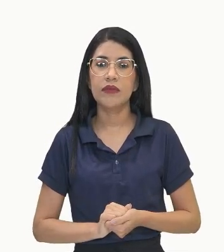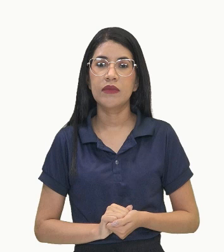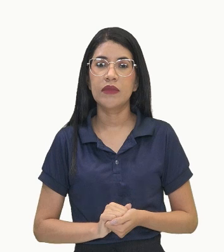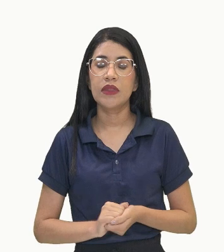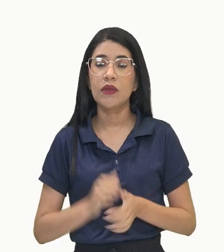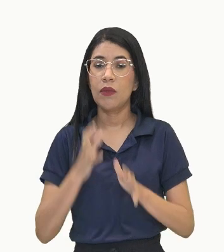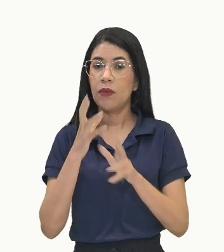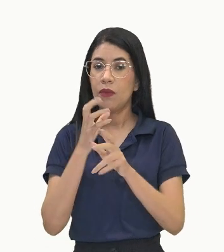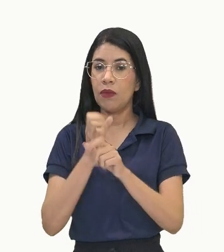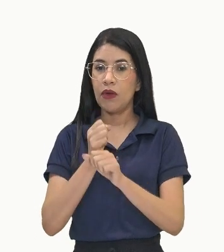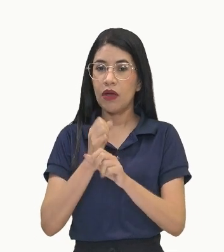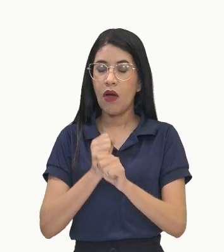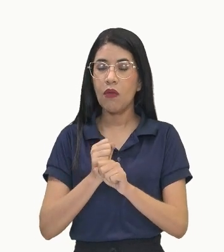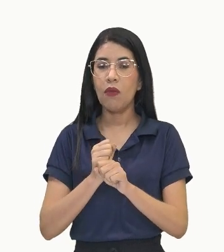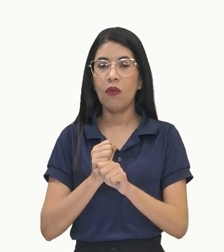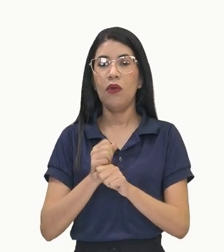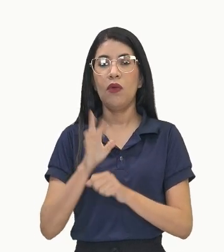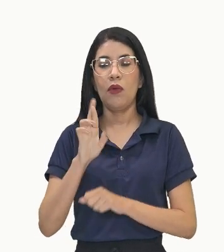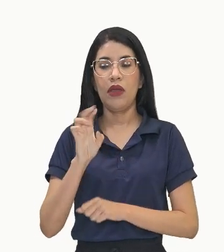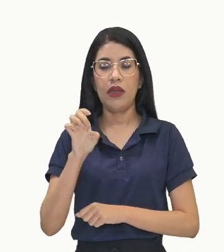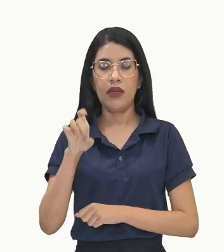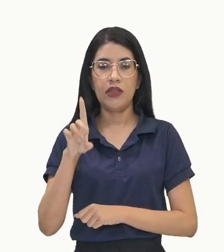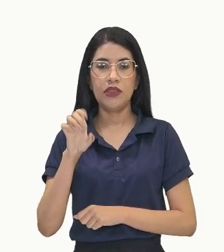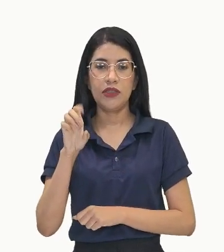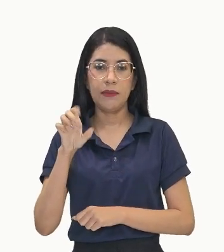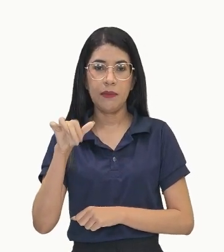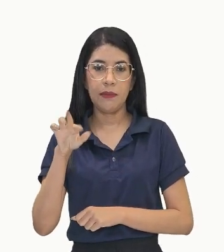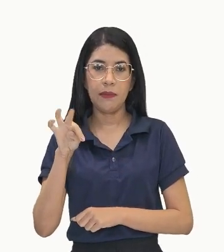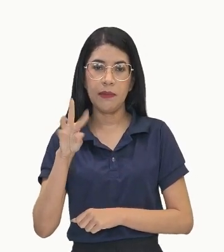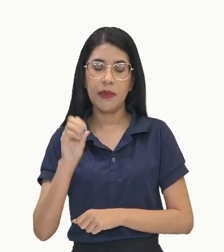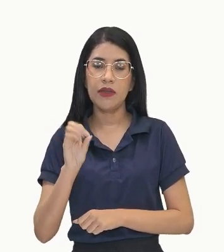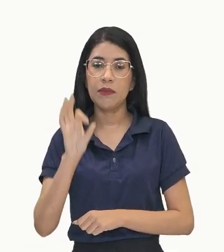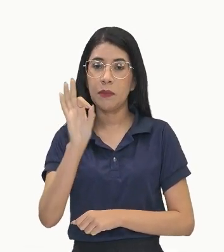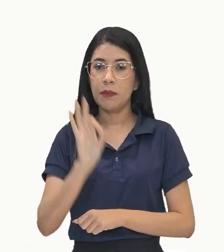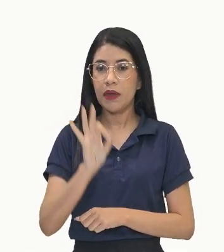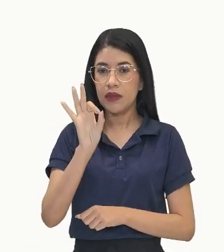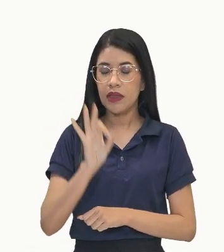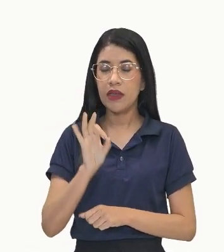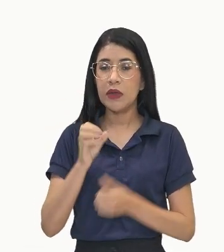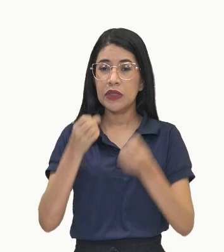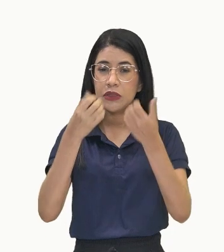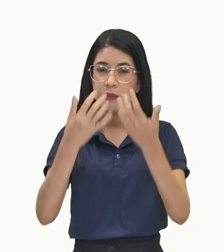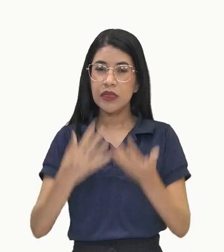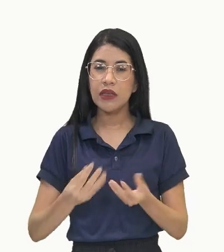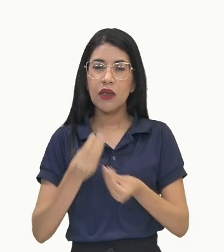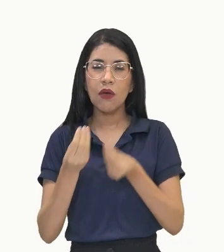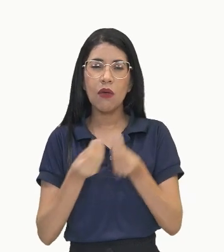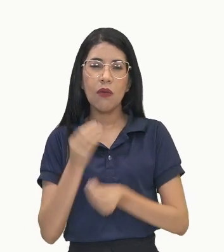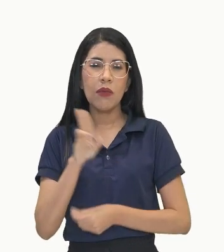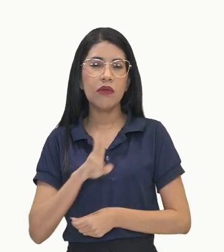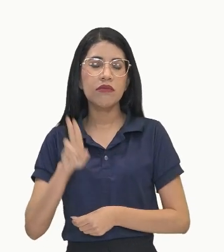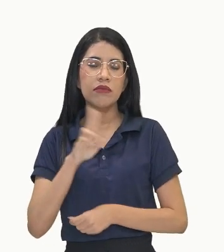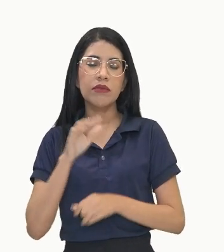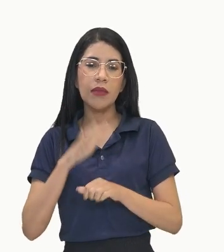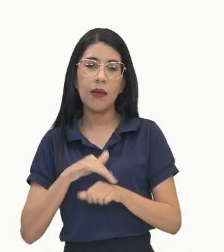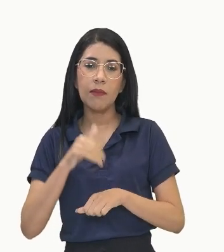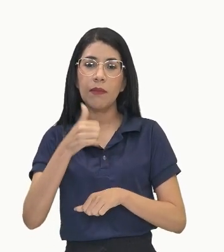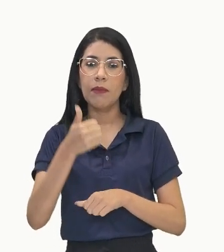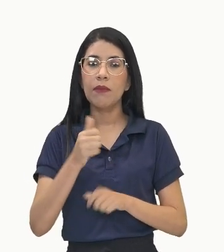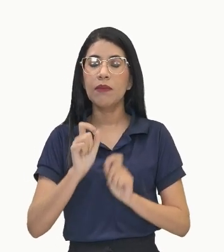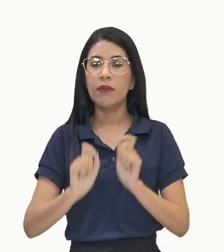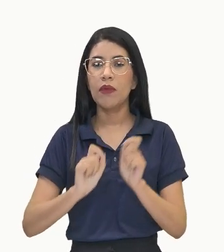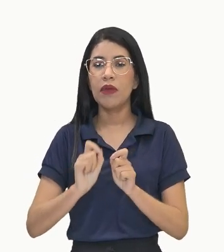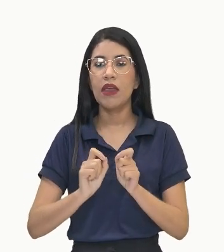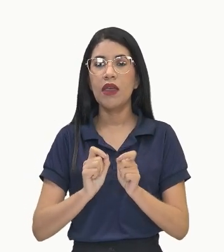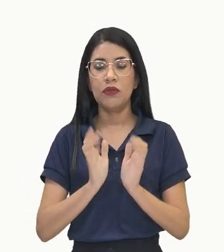calcule o rendimento percentual e explique como ele é aplicado para melhorar